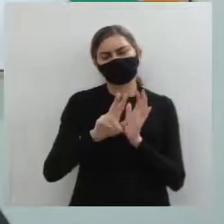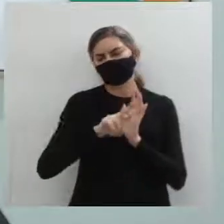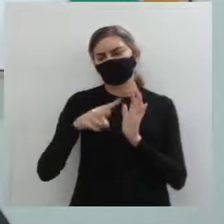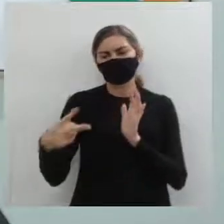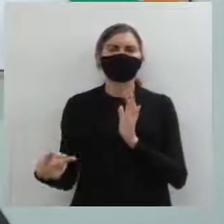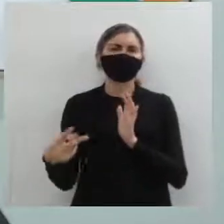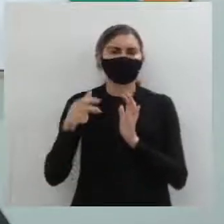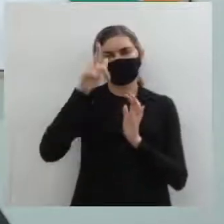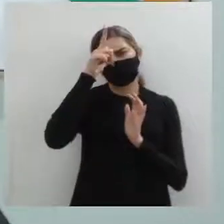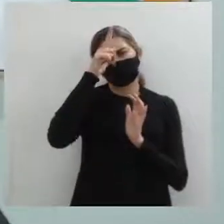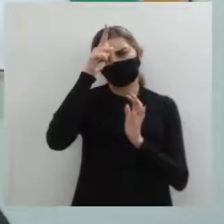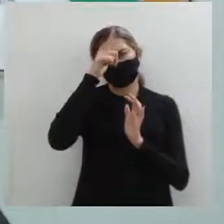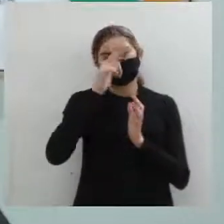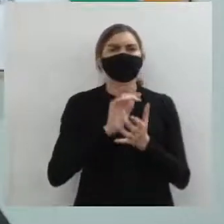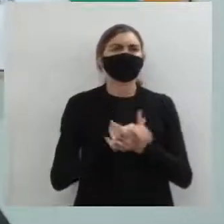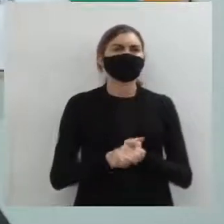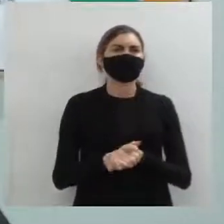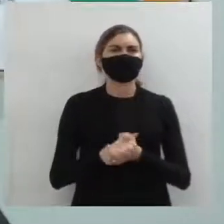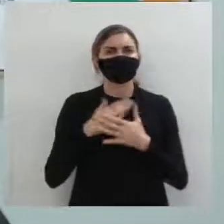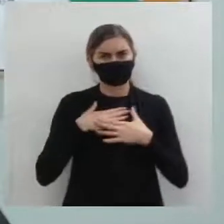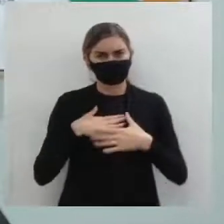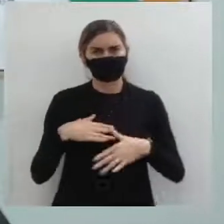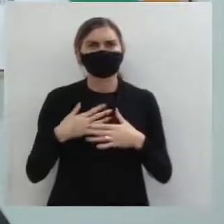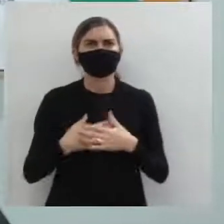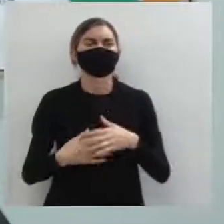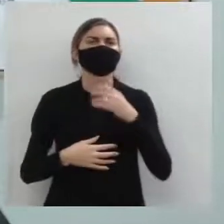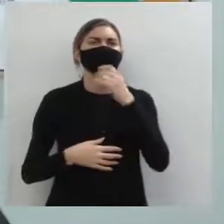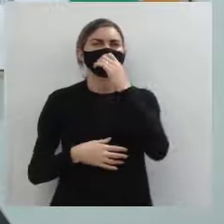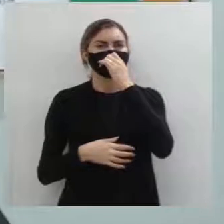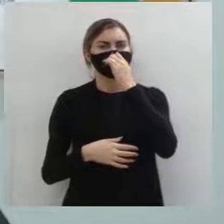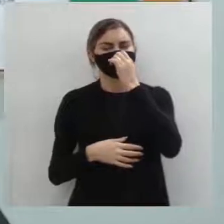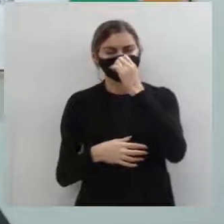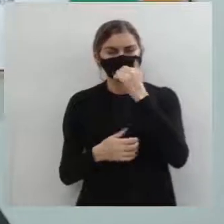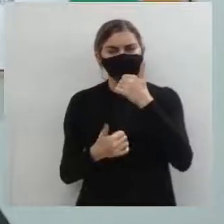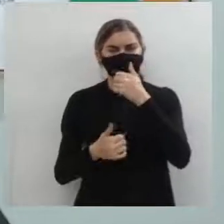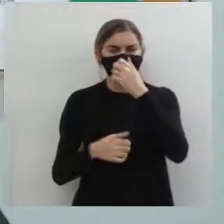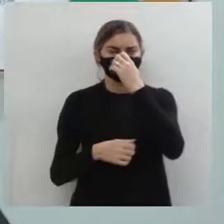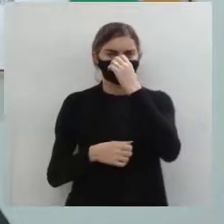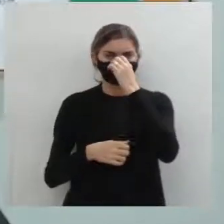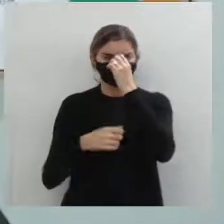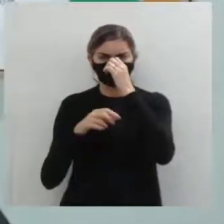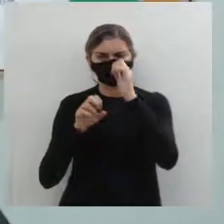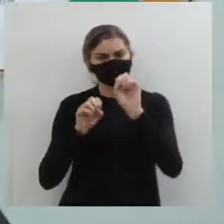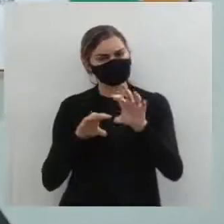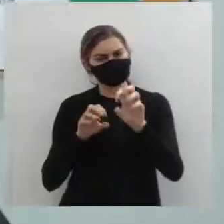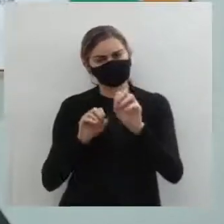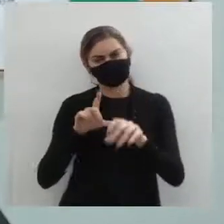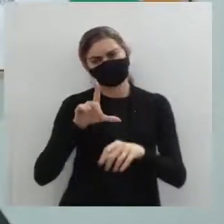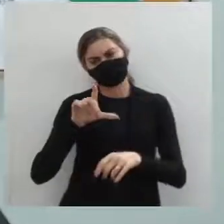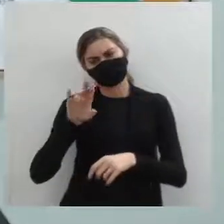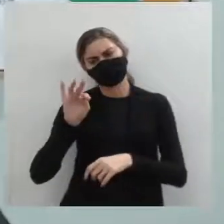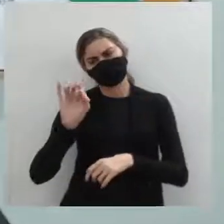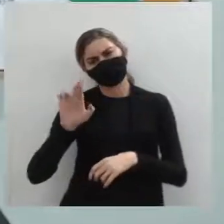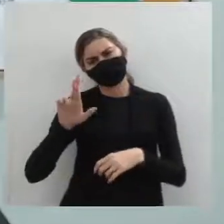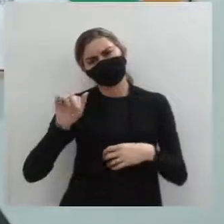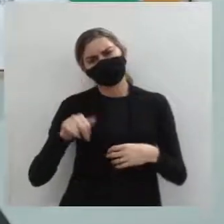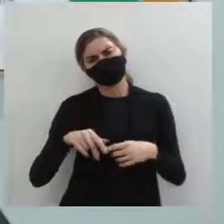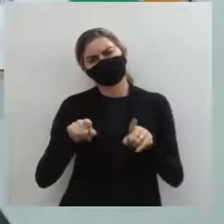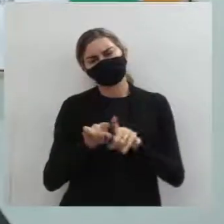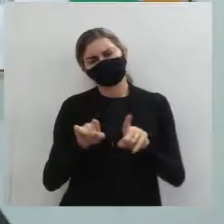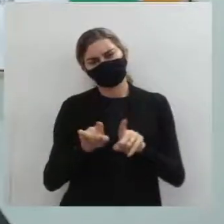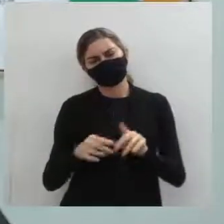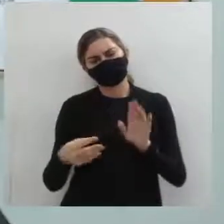para o alemão. Tranquilo, gente? Bacana? A doutrina luterana também colocava